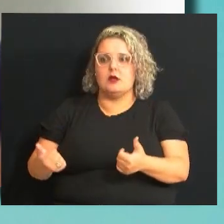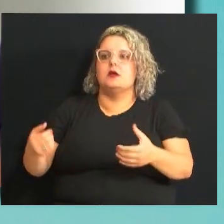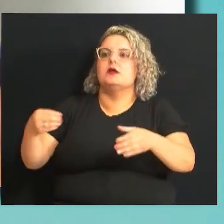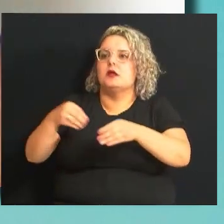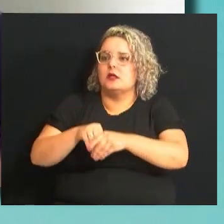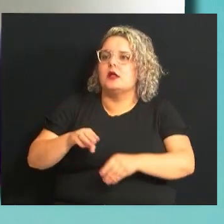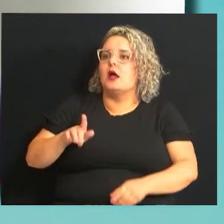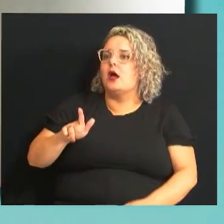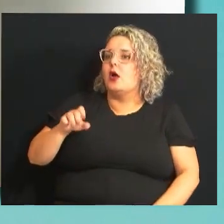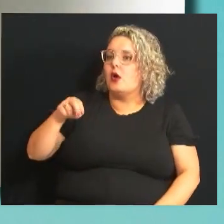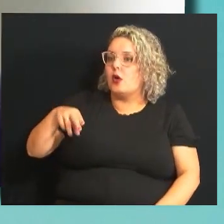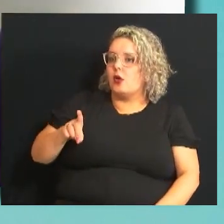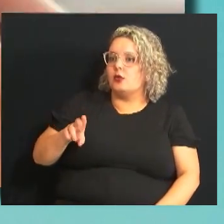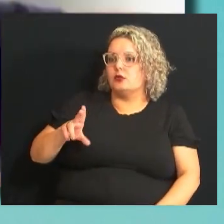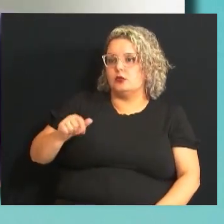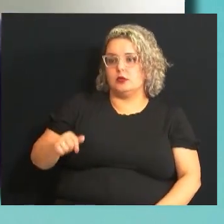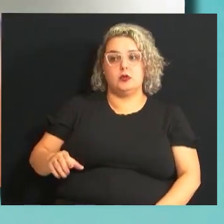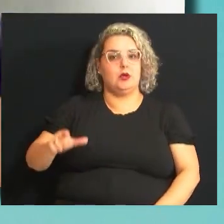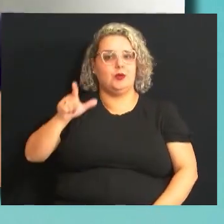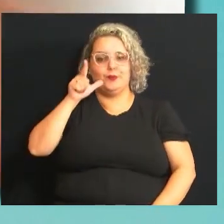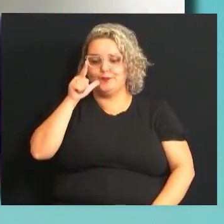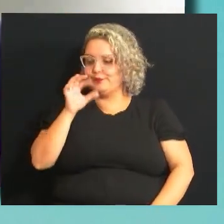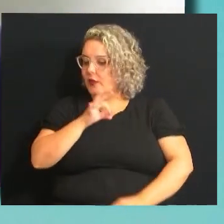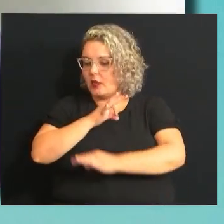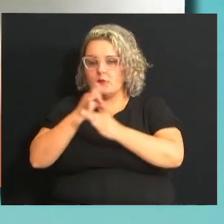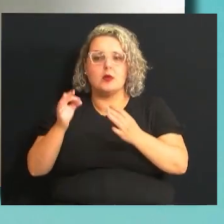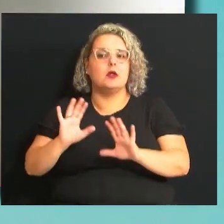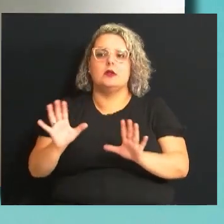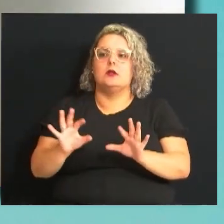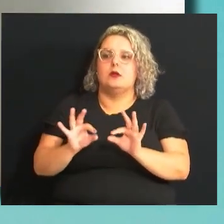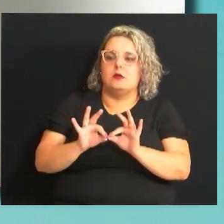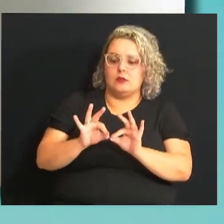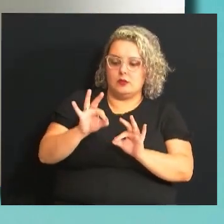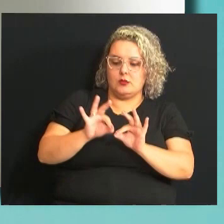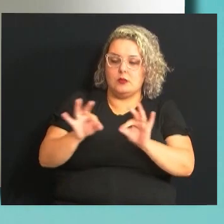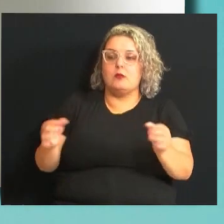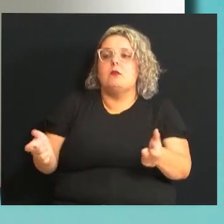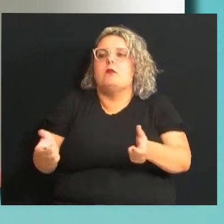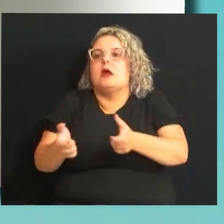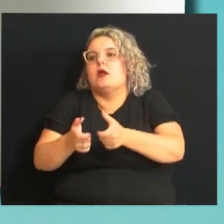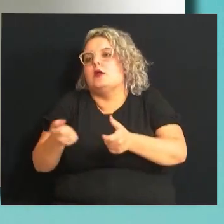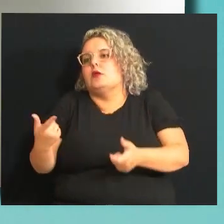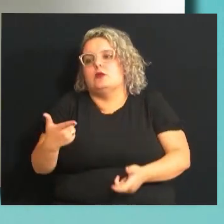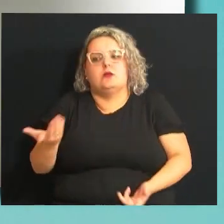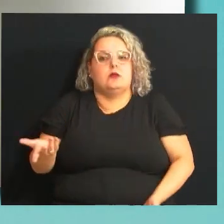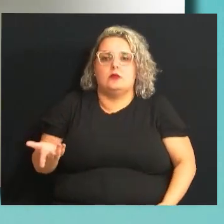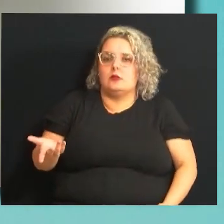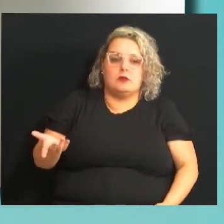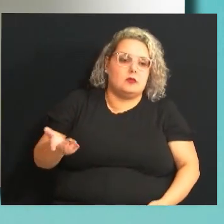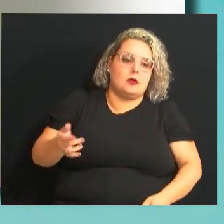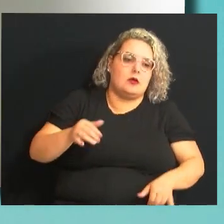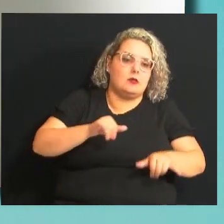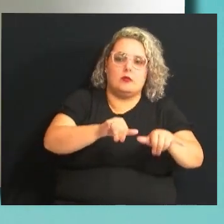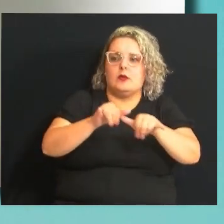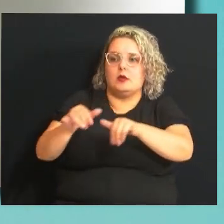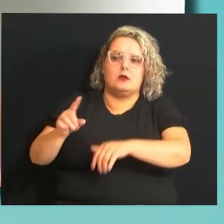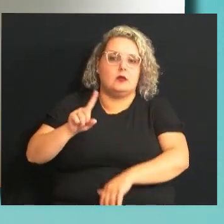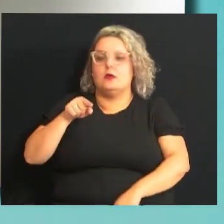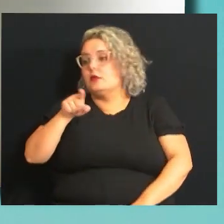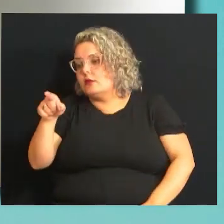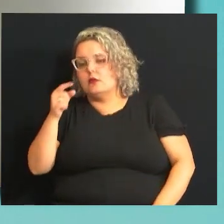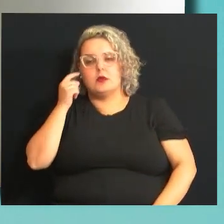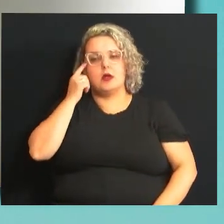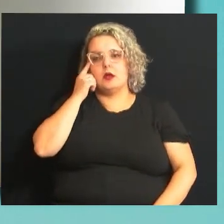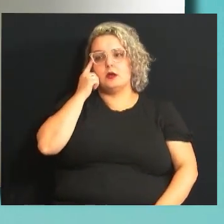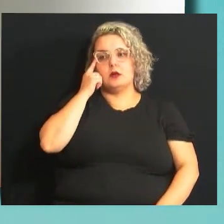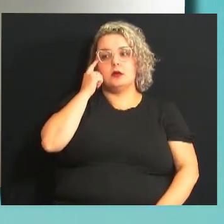essa aqui é a fora do padrão." Não, essa era perfeita, essa aí estaria na gôndola. Aí, o limão tá perfeito. Não, esse limão tem um diâmetro menor do